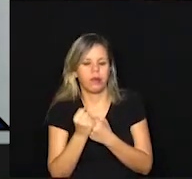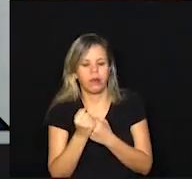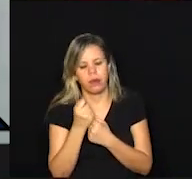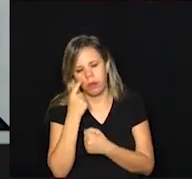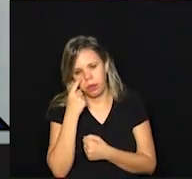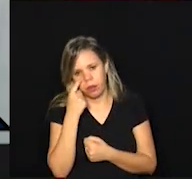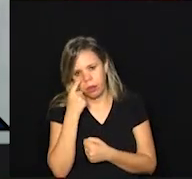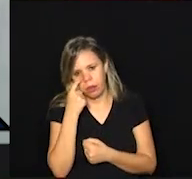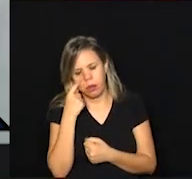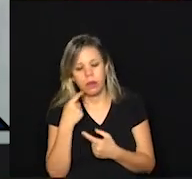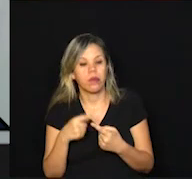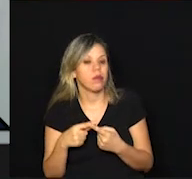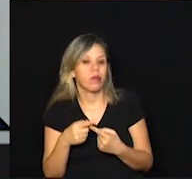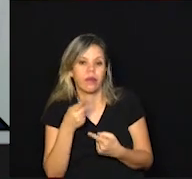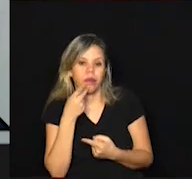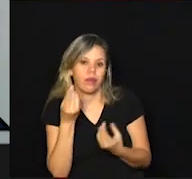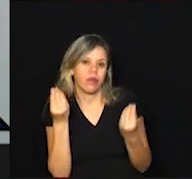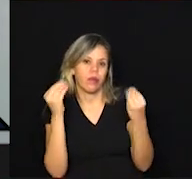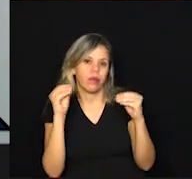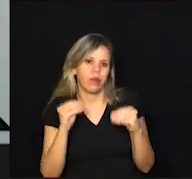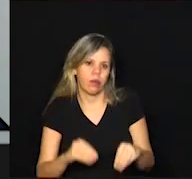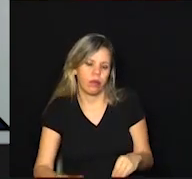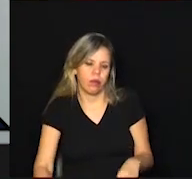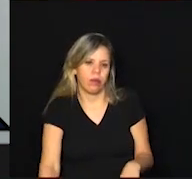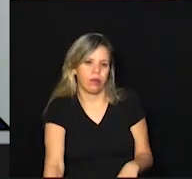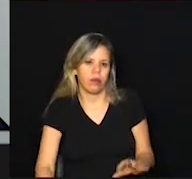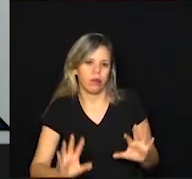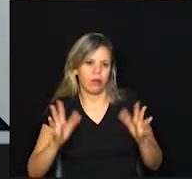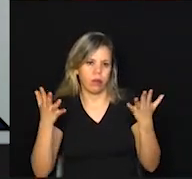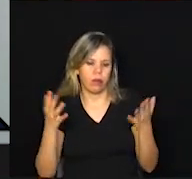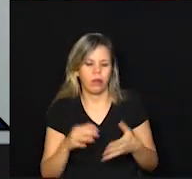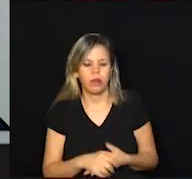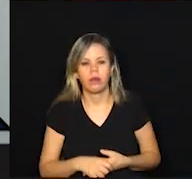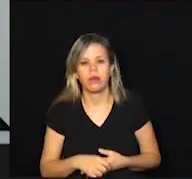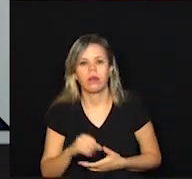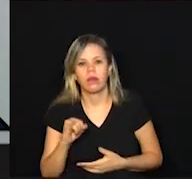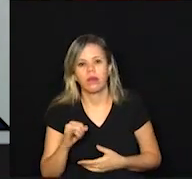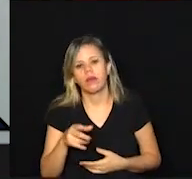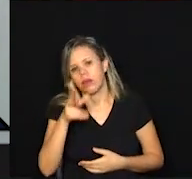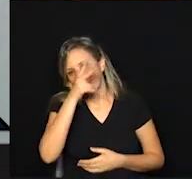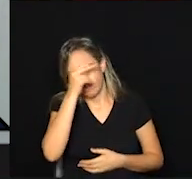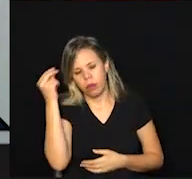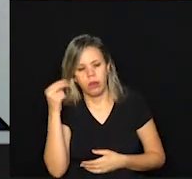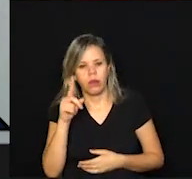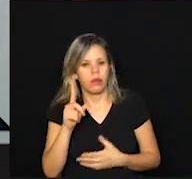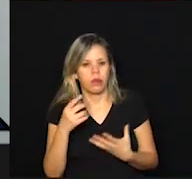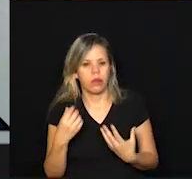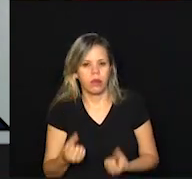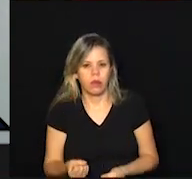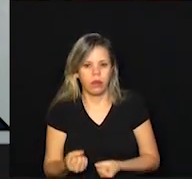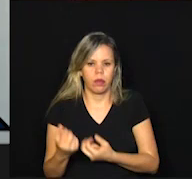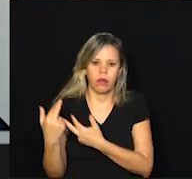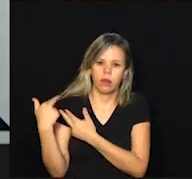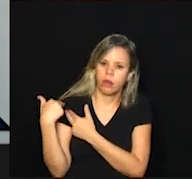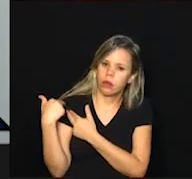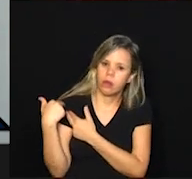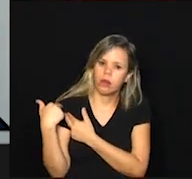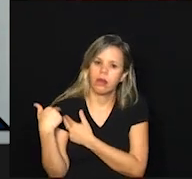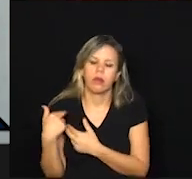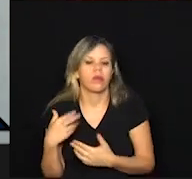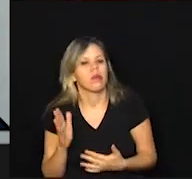veja porque eu não coloco isso com uma algo a gente comemorar porque se a Prefeitura não assumir as suas responsabilidades